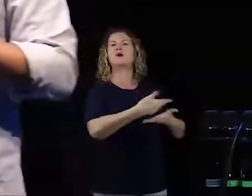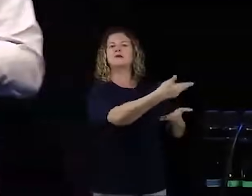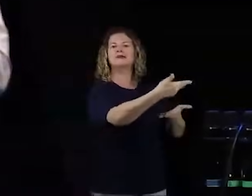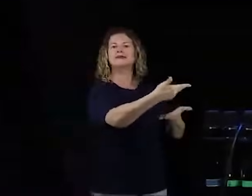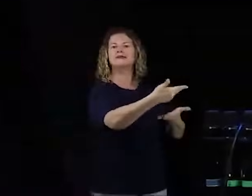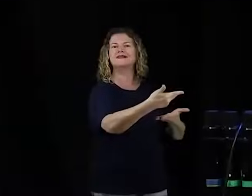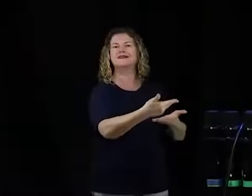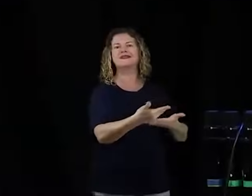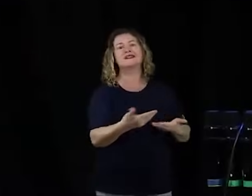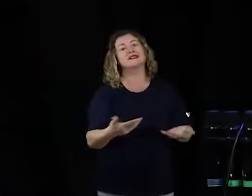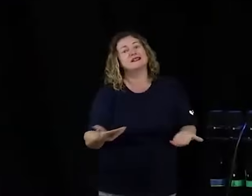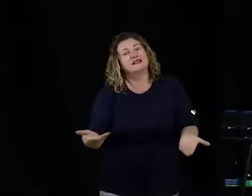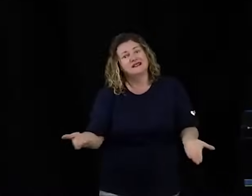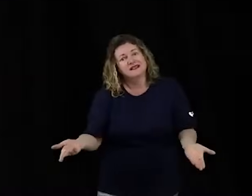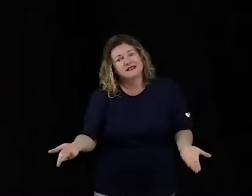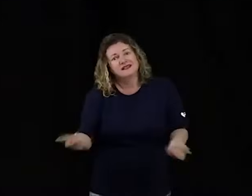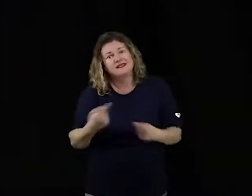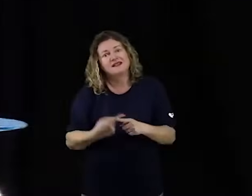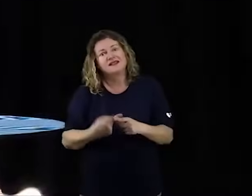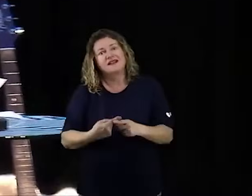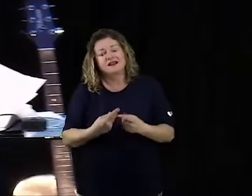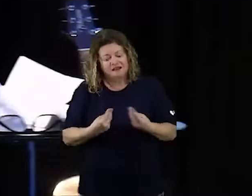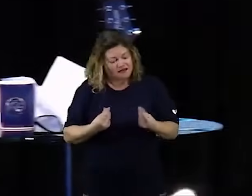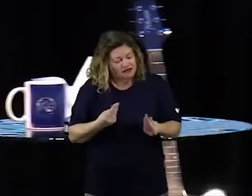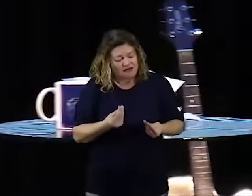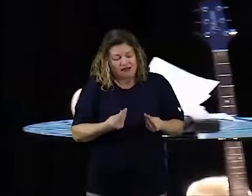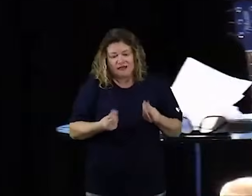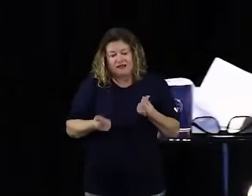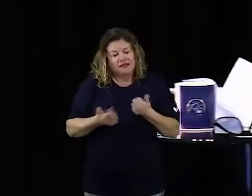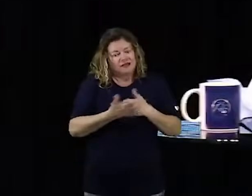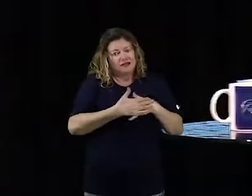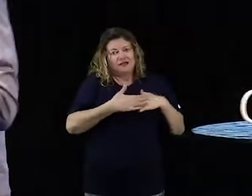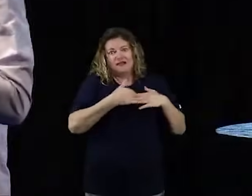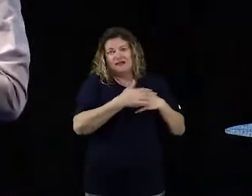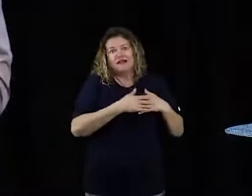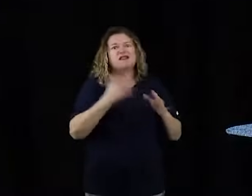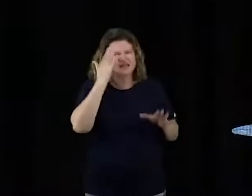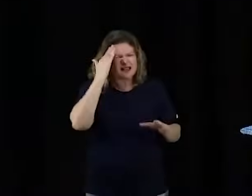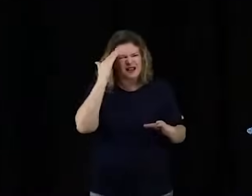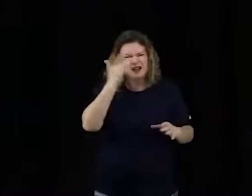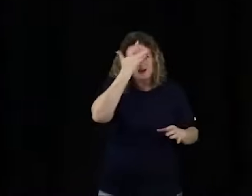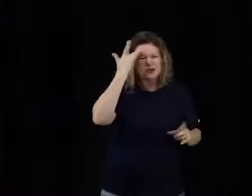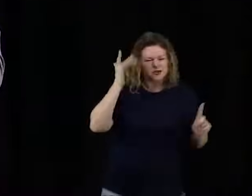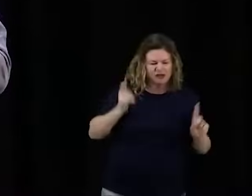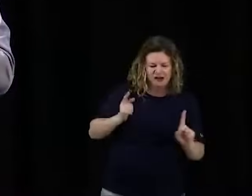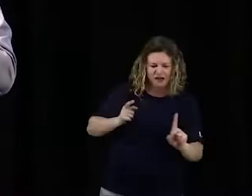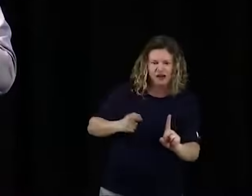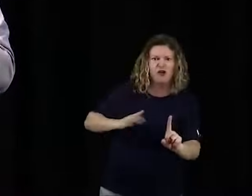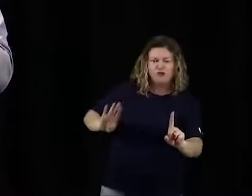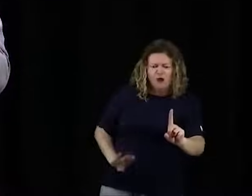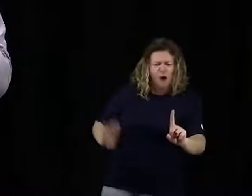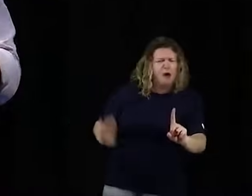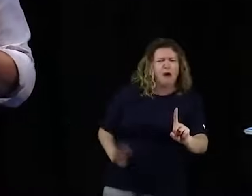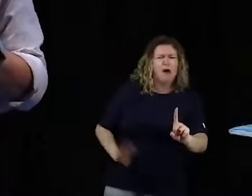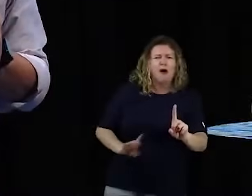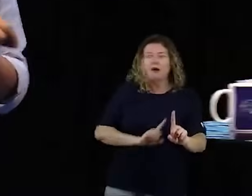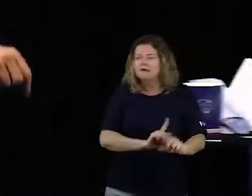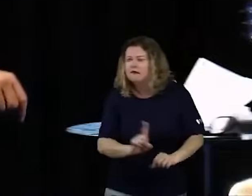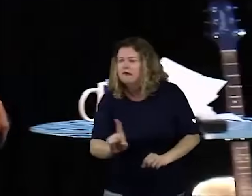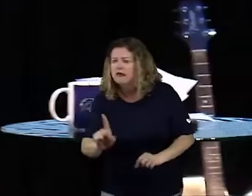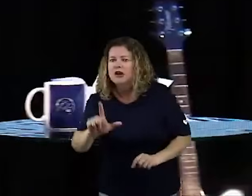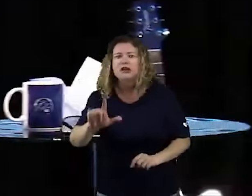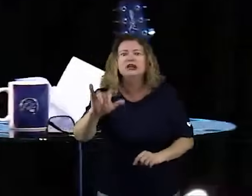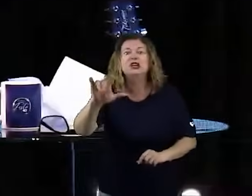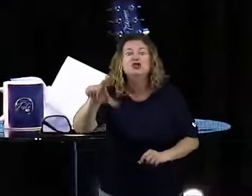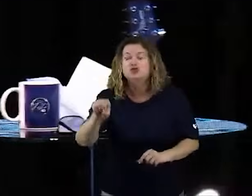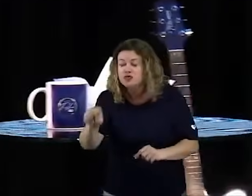faminto qualquer comida estragada na lixeira satisfaz é por isso que algumas